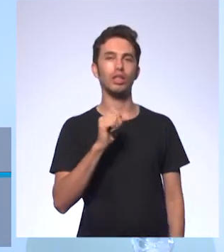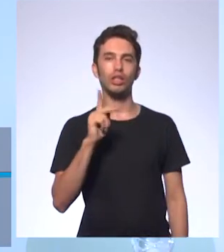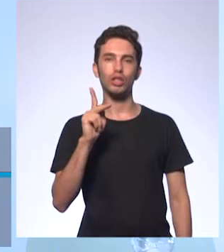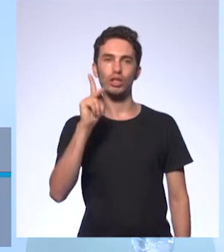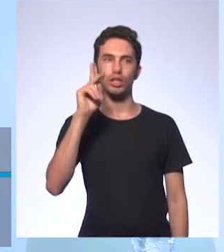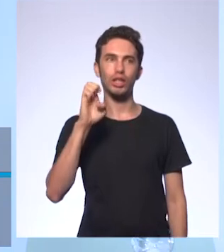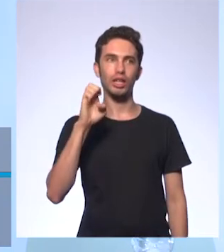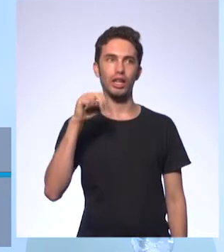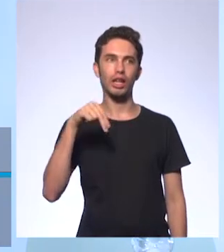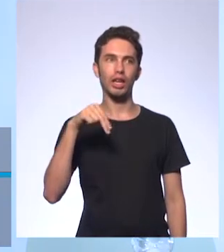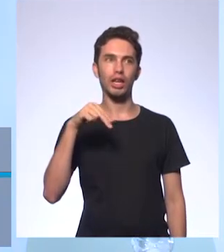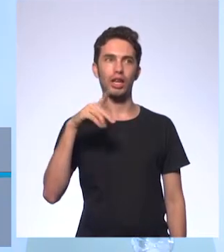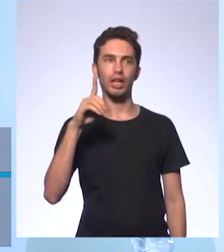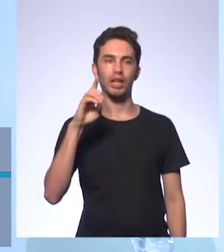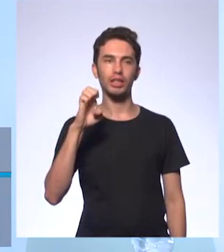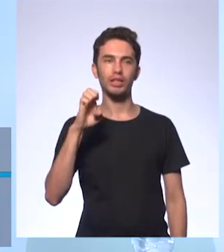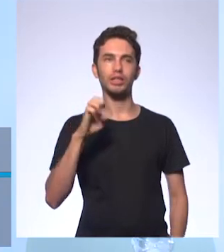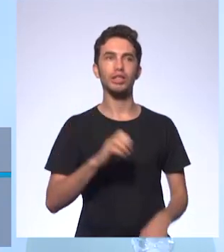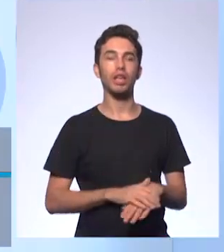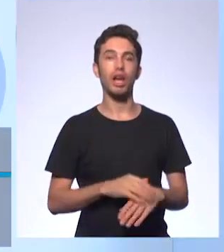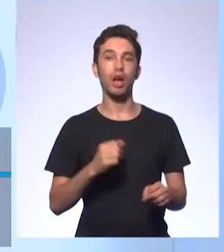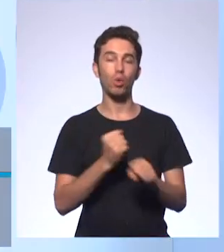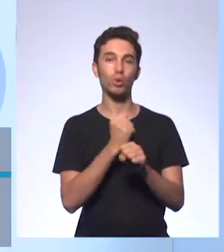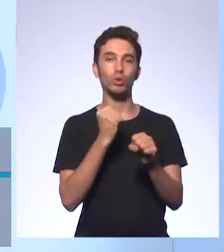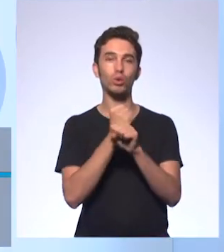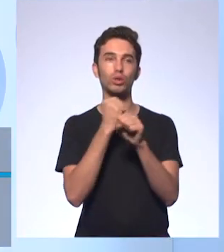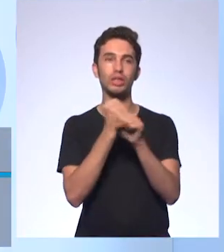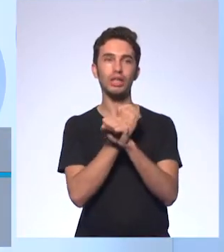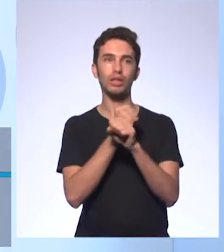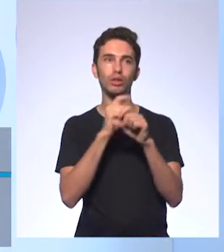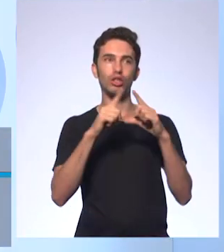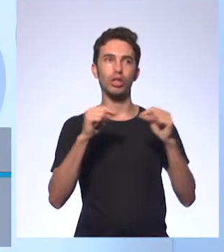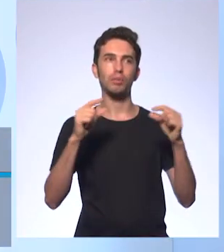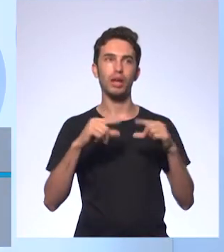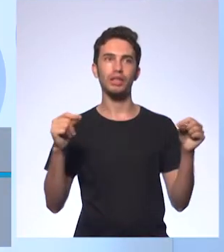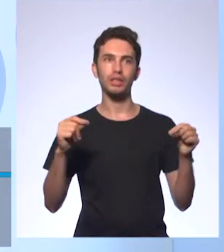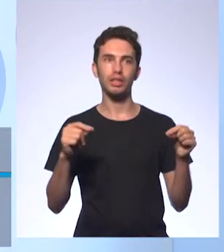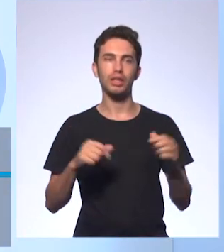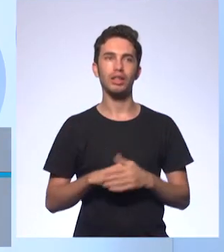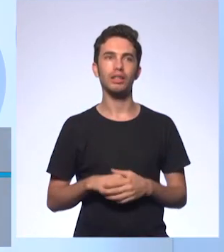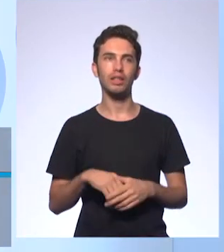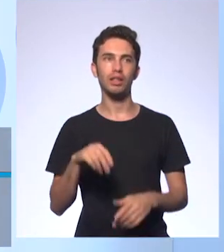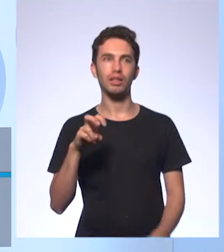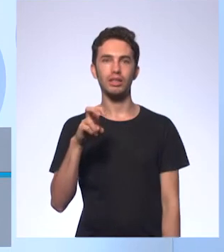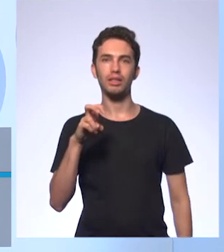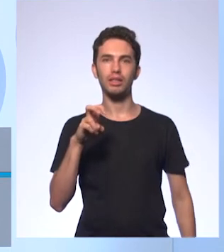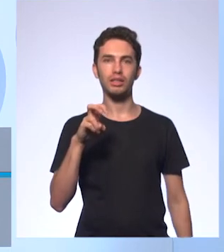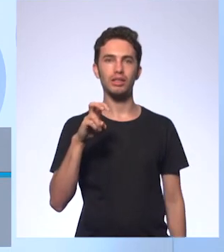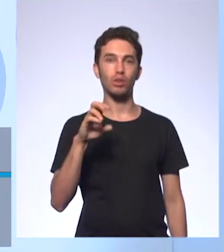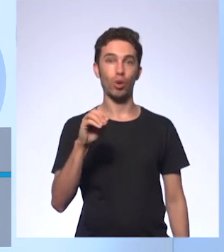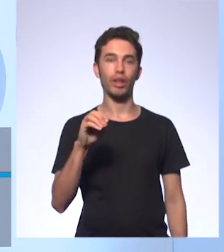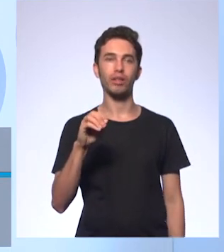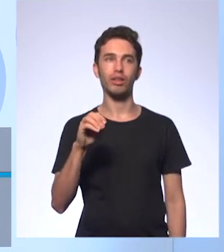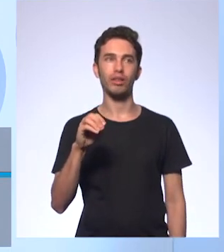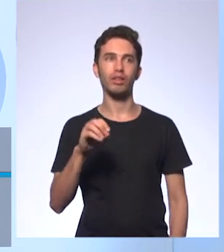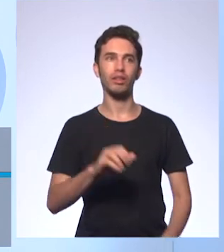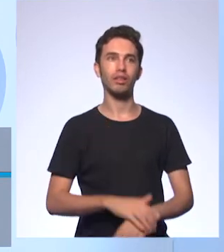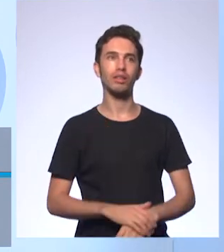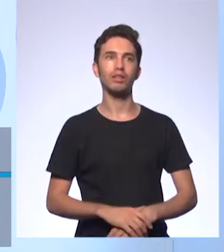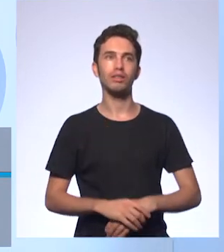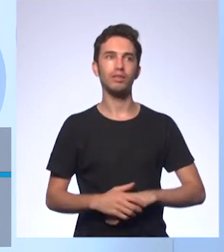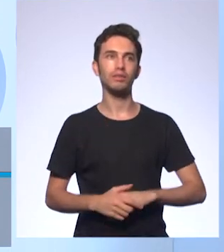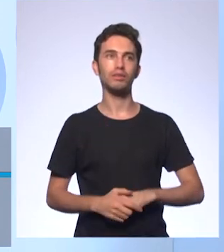Estados Sim. Unidos. Construção de Brasília, isso em 1950, né?